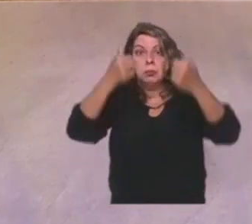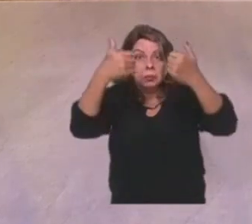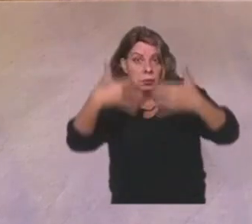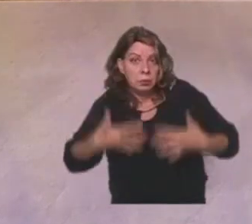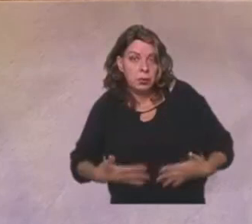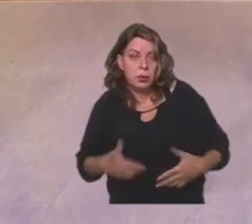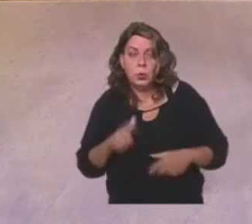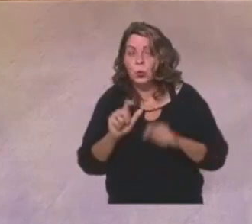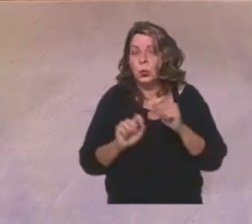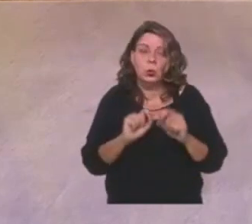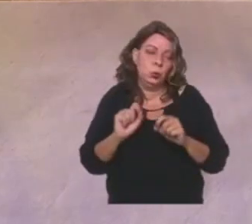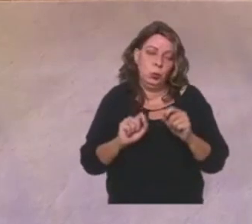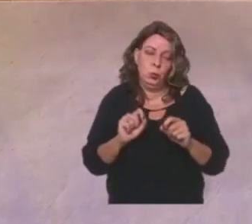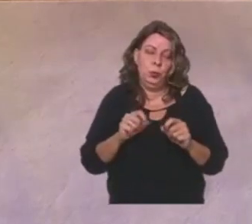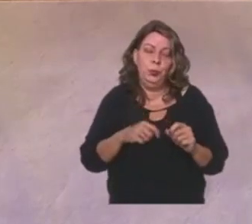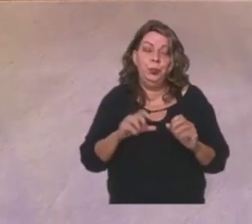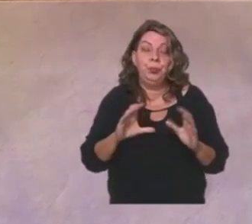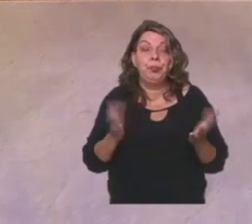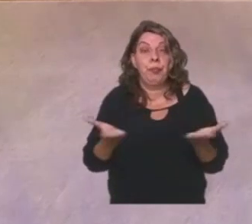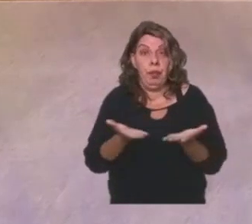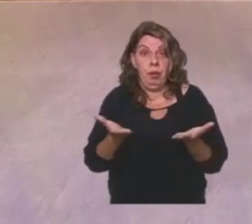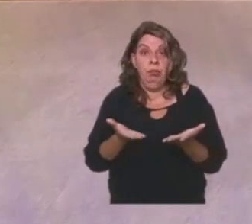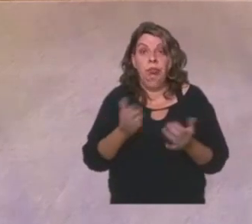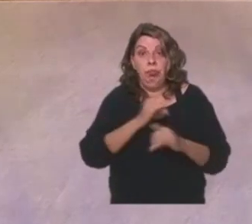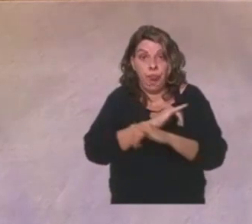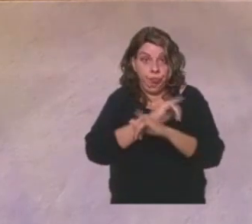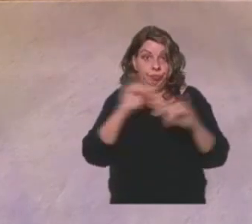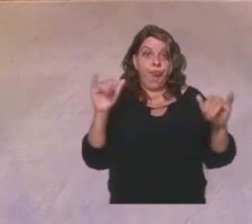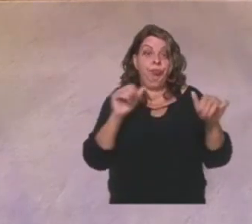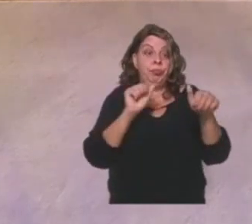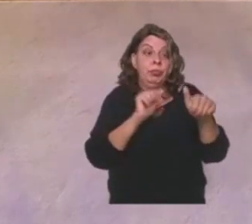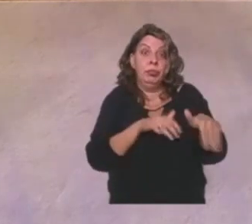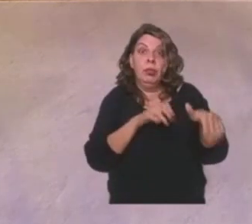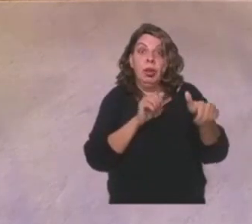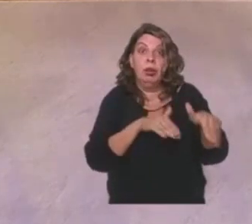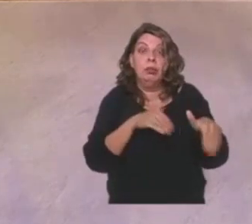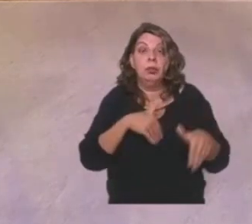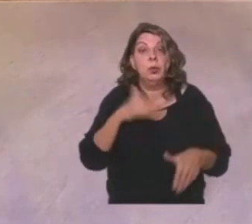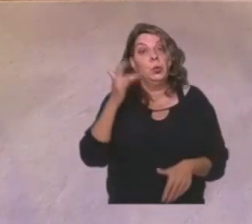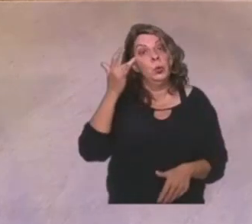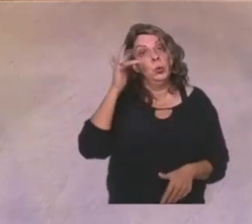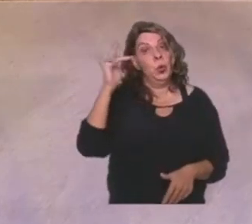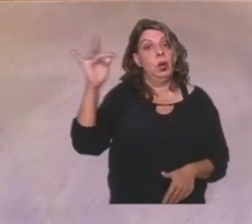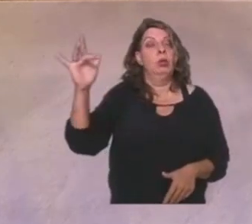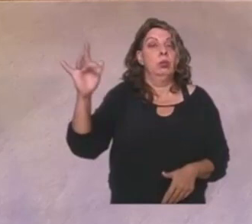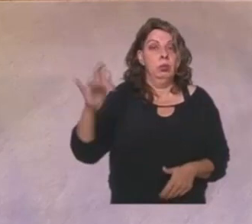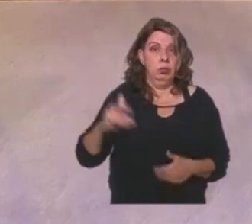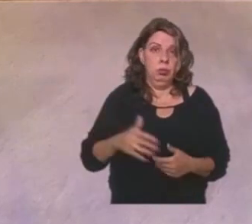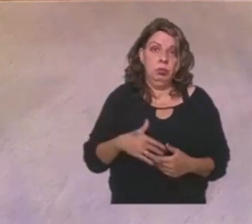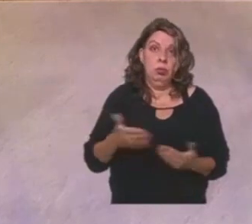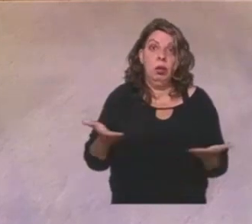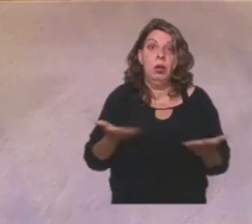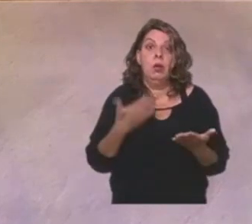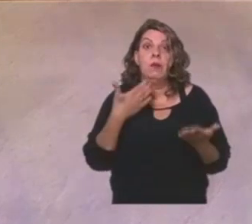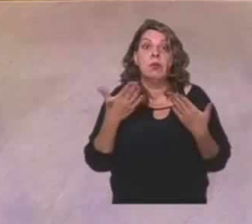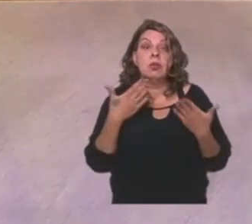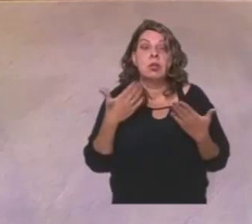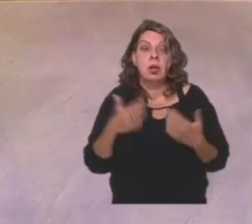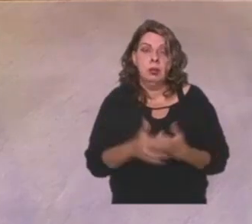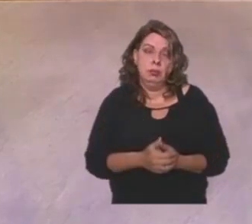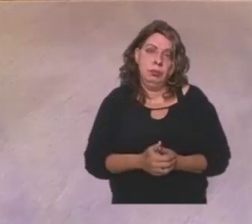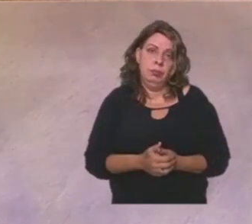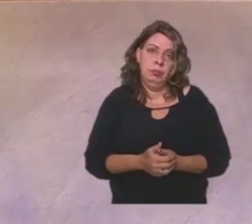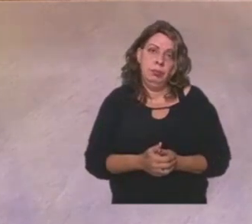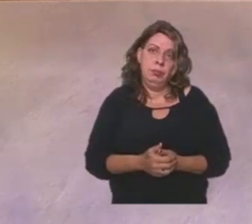ainda sobre isso, sobre essa campanha que começou com a chegada do Setembro Dourado, a gente vai conversar aqui com a gerente-geral do GAC,